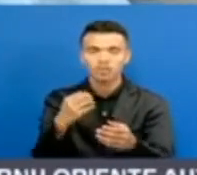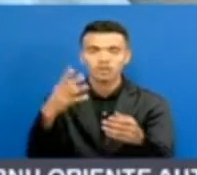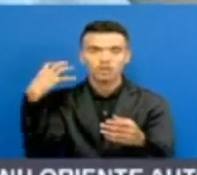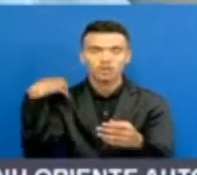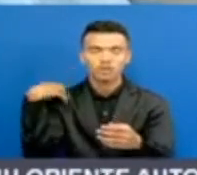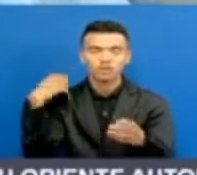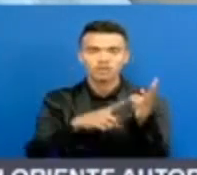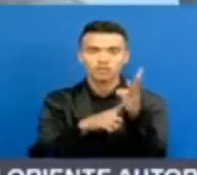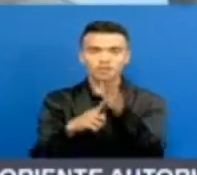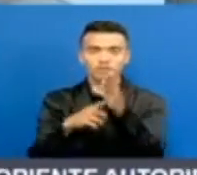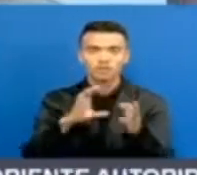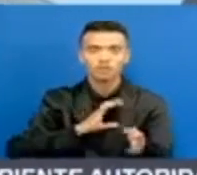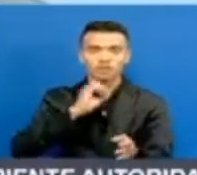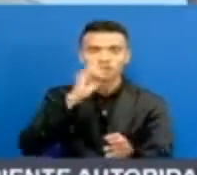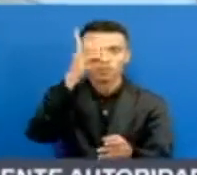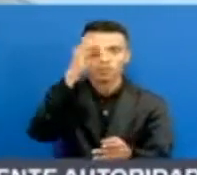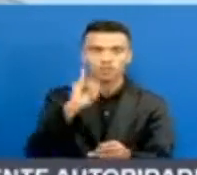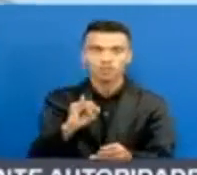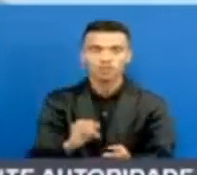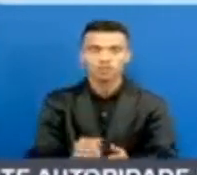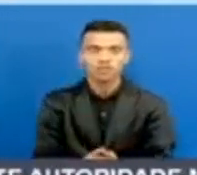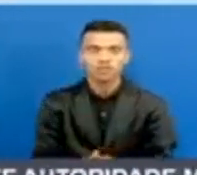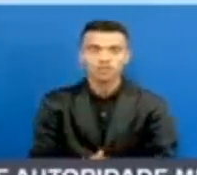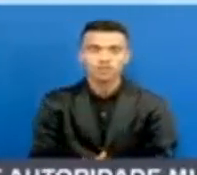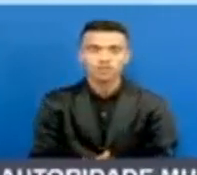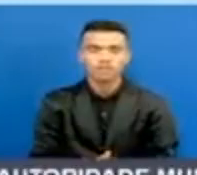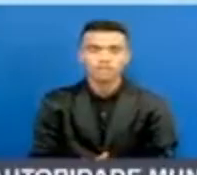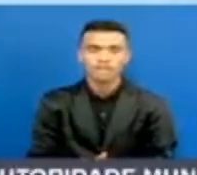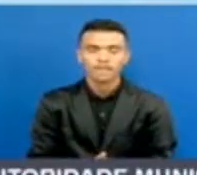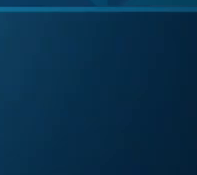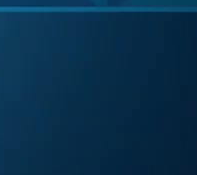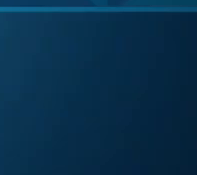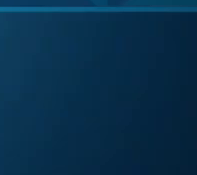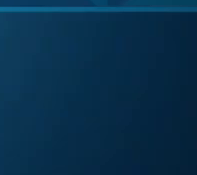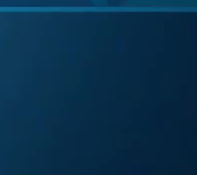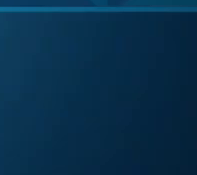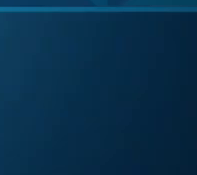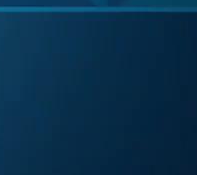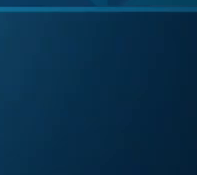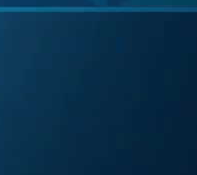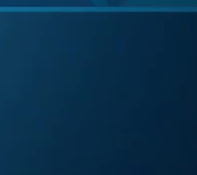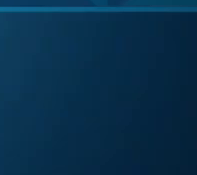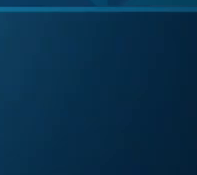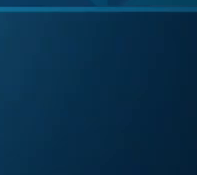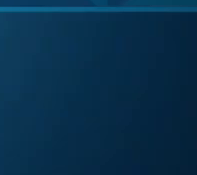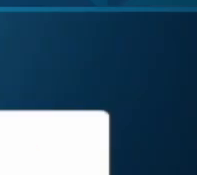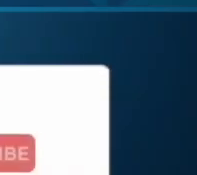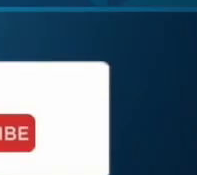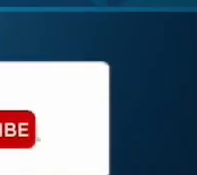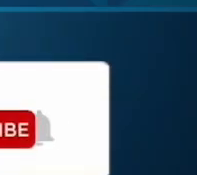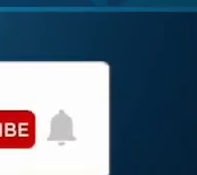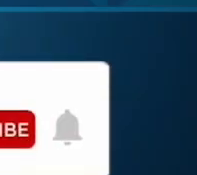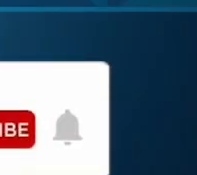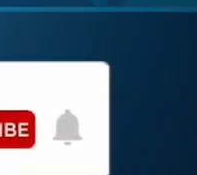bombeiros kumorodili Ezequiel Freitas Lucas da Costa ba RTTL atu hetang informação factuais